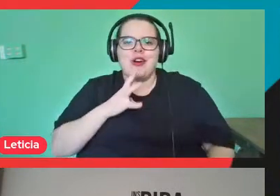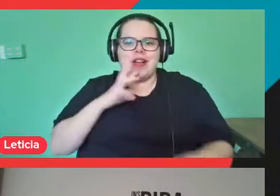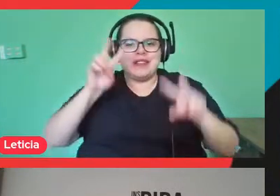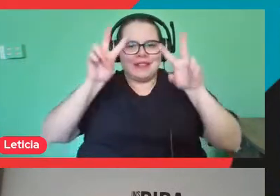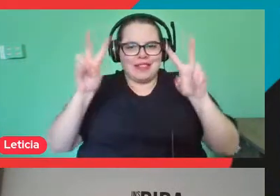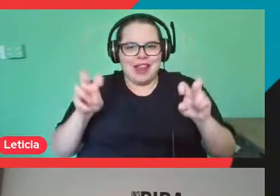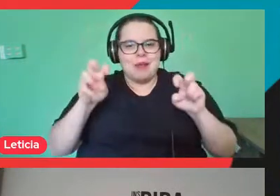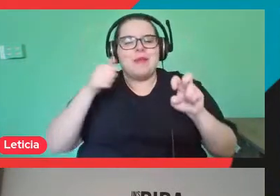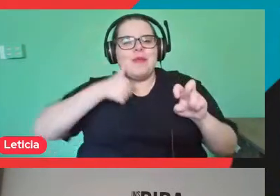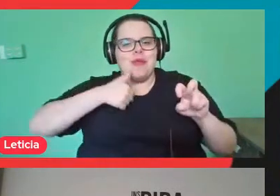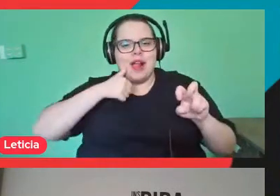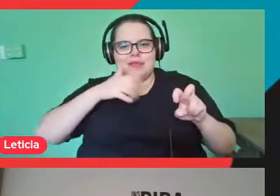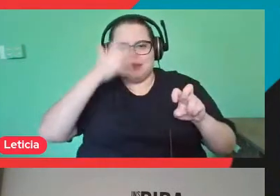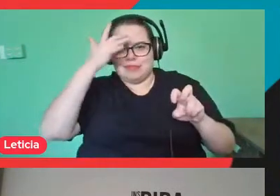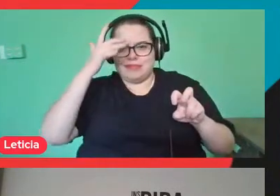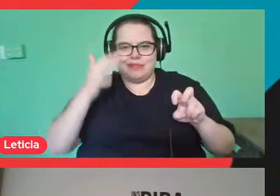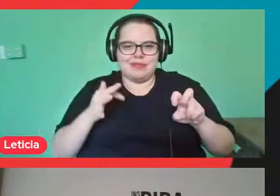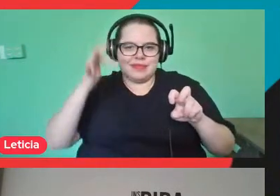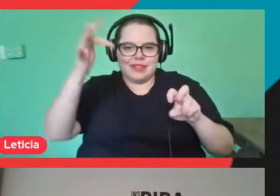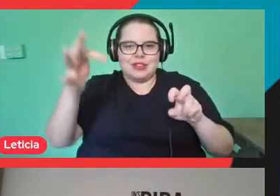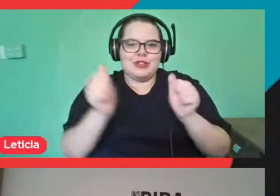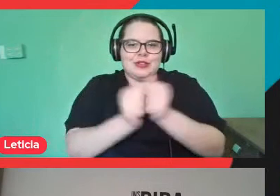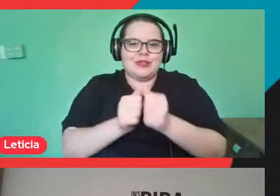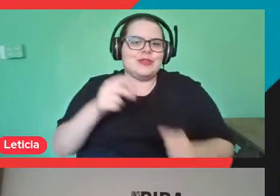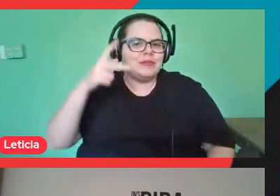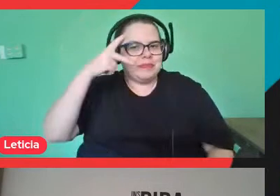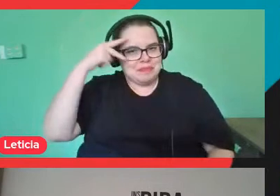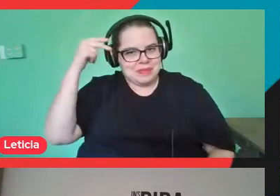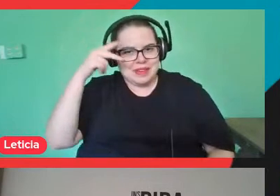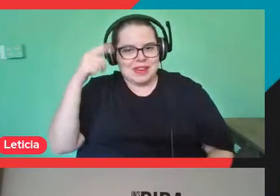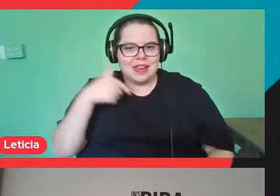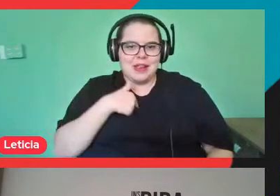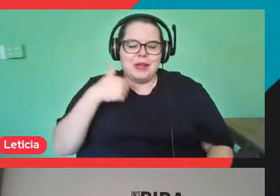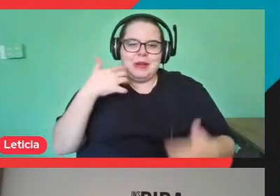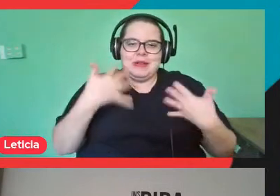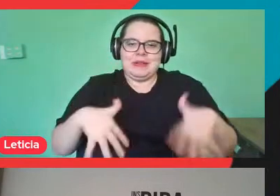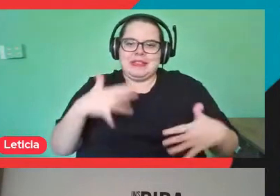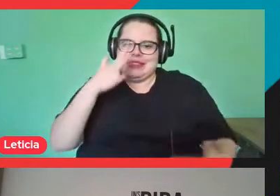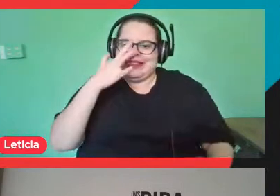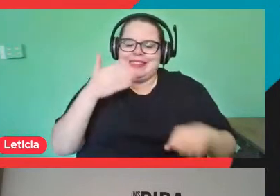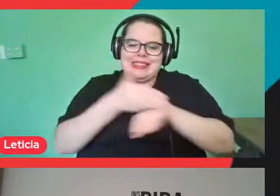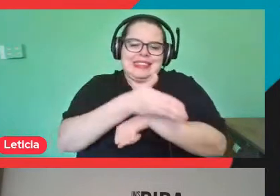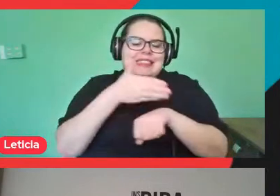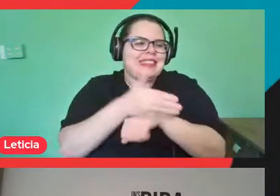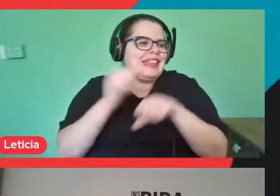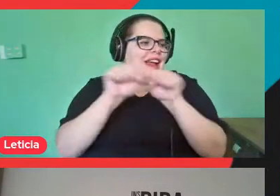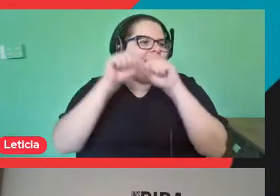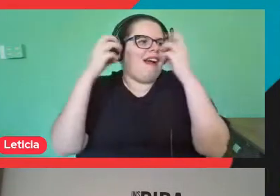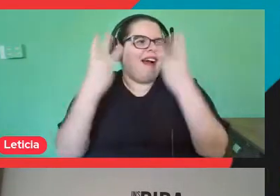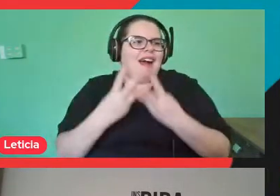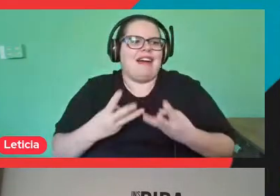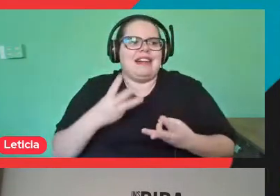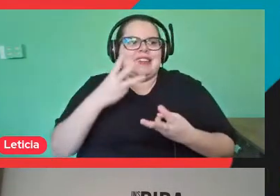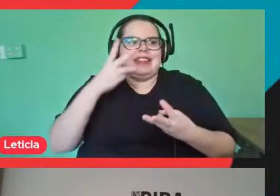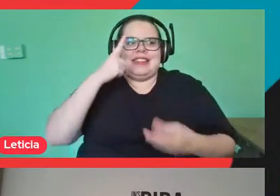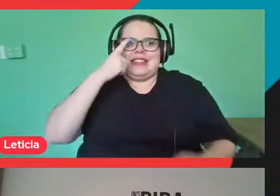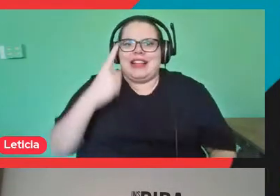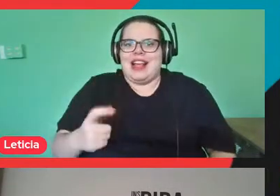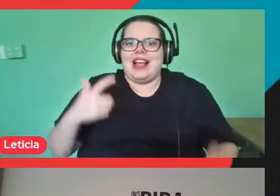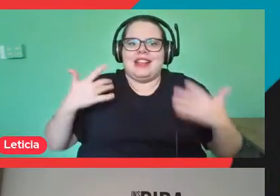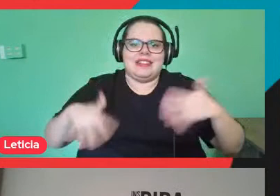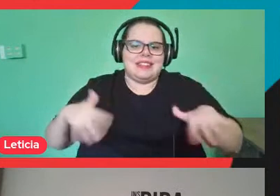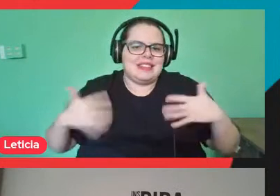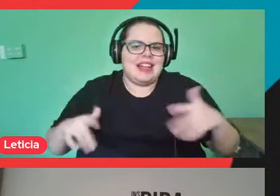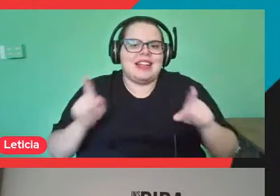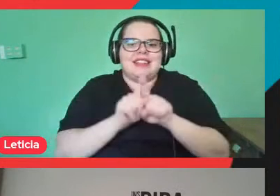aqui na CIT, junto com a Pri, e desde que eu participei do workshop, eu fiquei super interessada ali, então eu